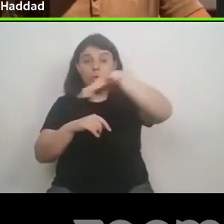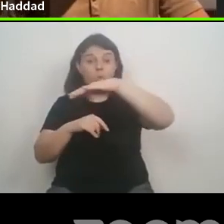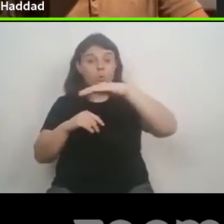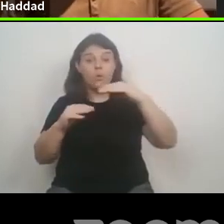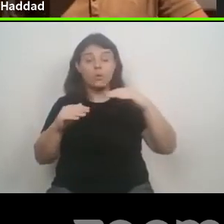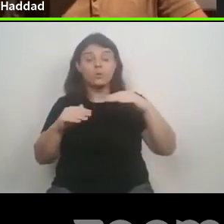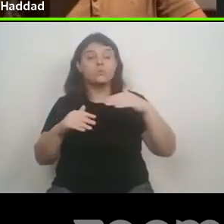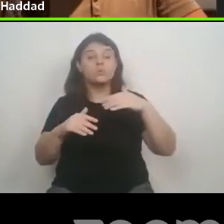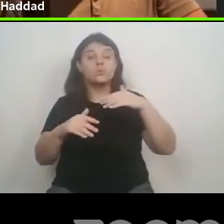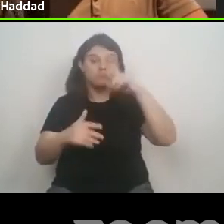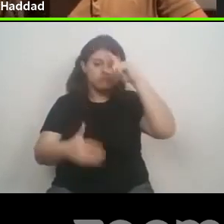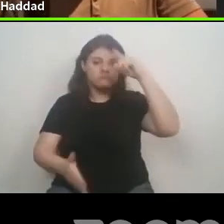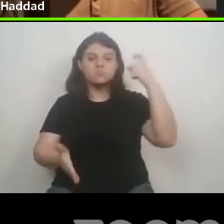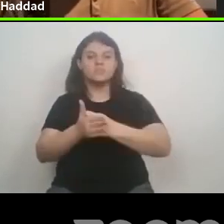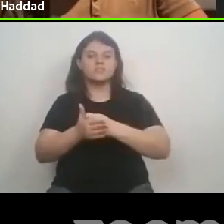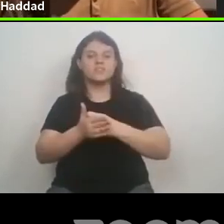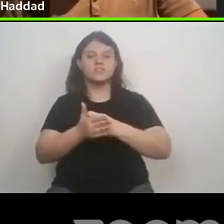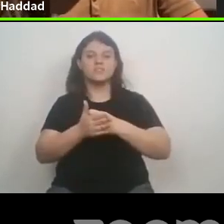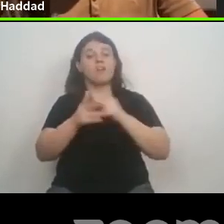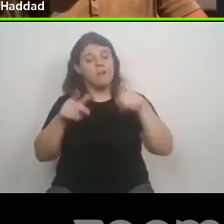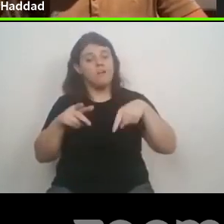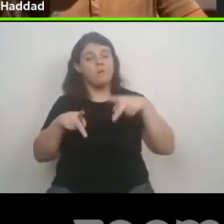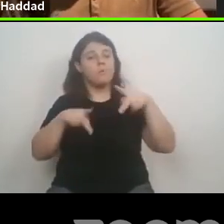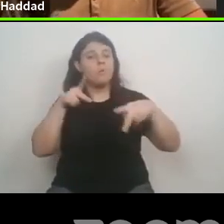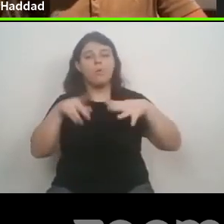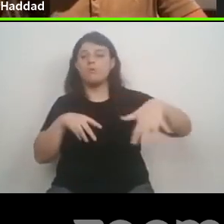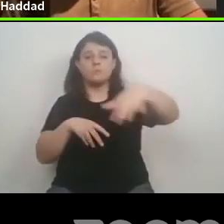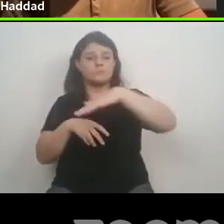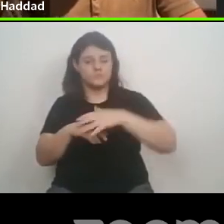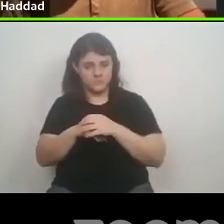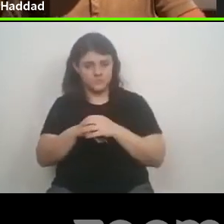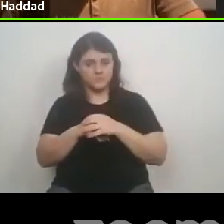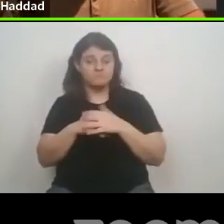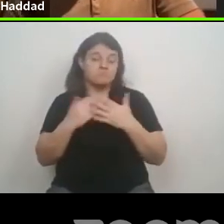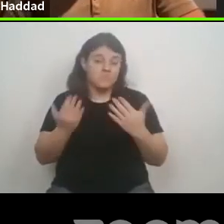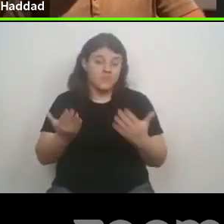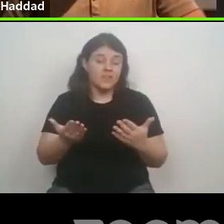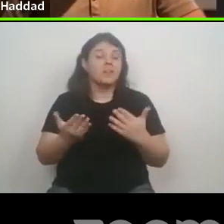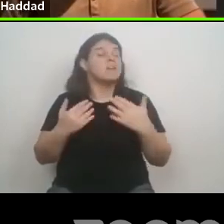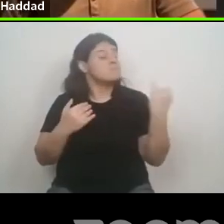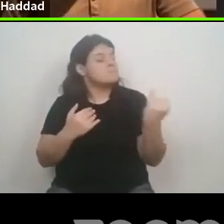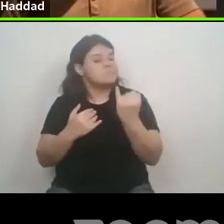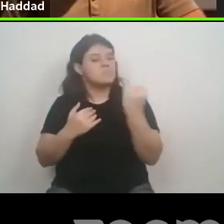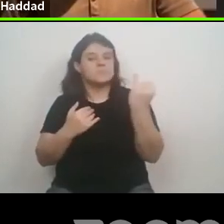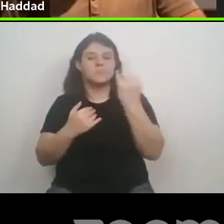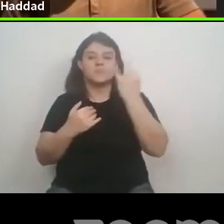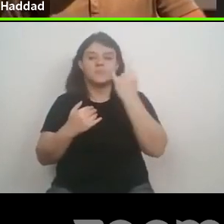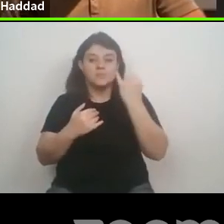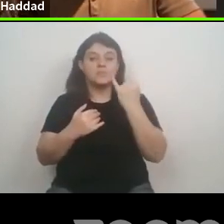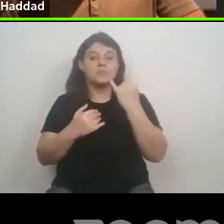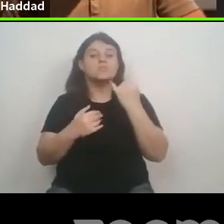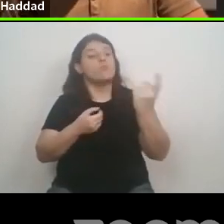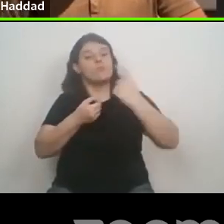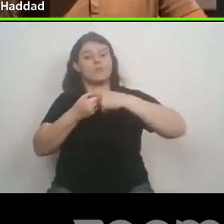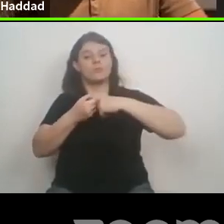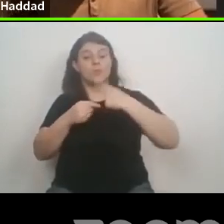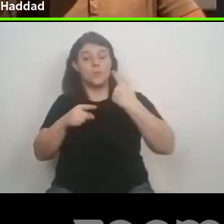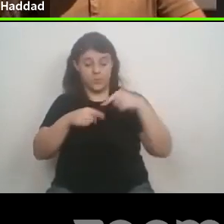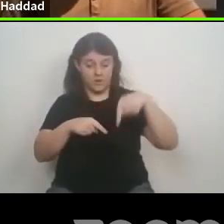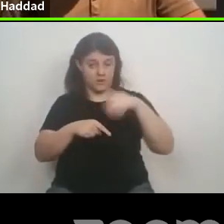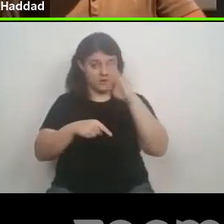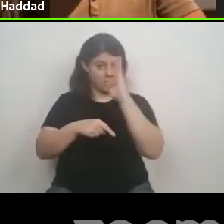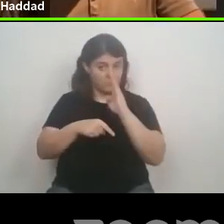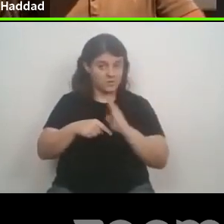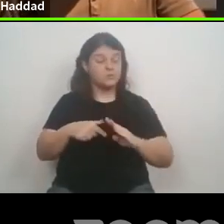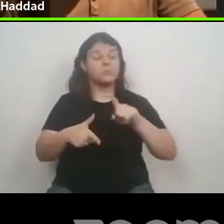a palavra final em qualquer circunstância. Sabe? Isso é muito importante a gente resgatar. Porque no Brasil, o nosso